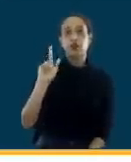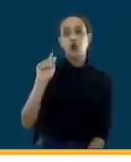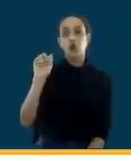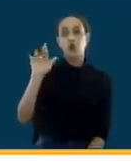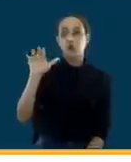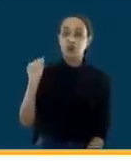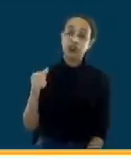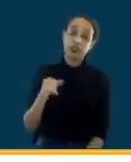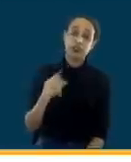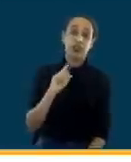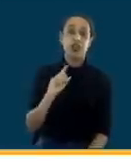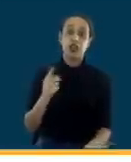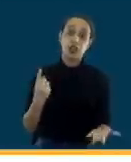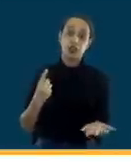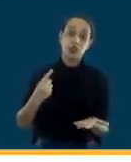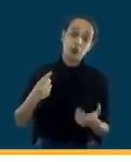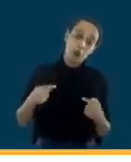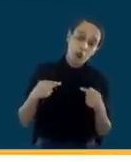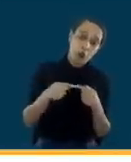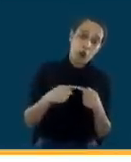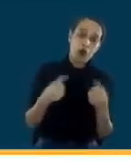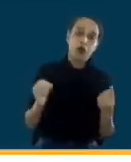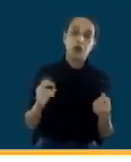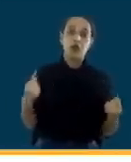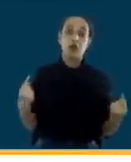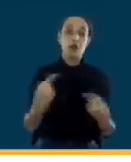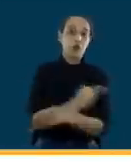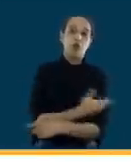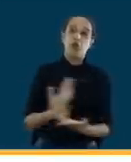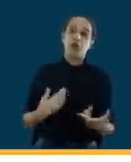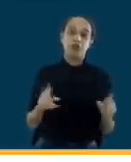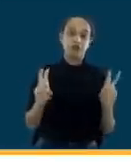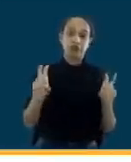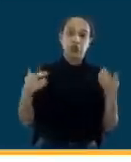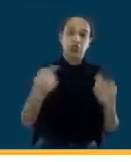determinada posição política. Então, isso realmente é algo muito